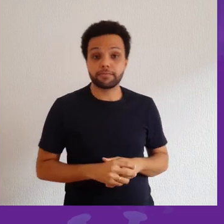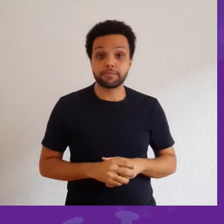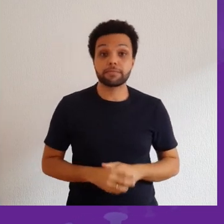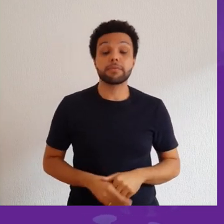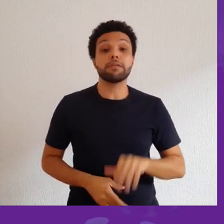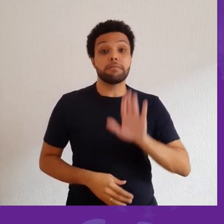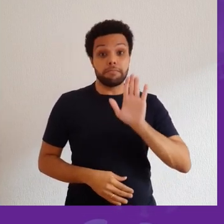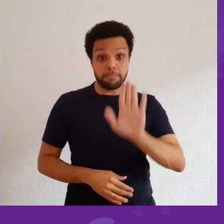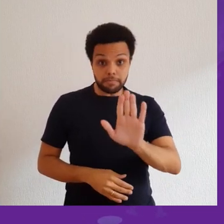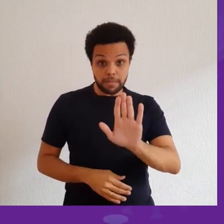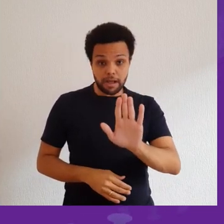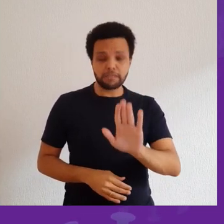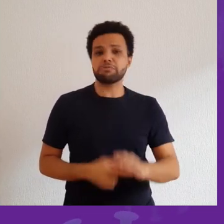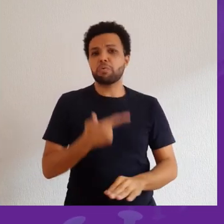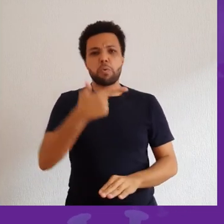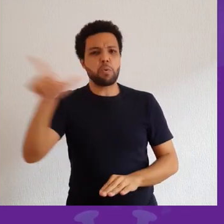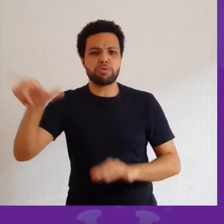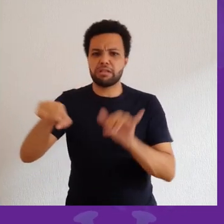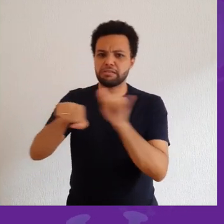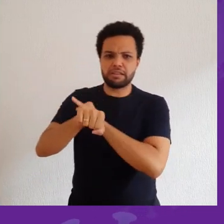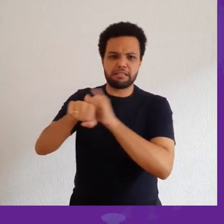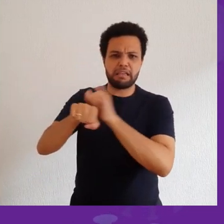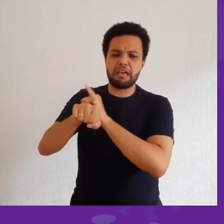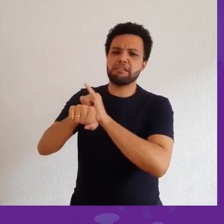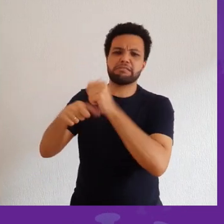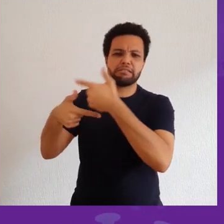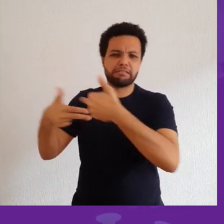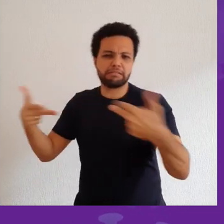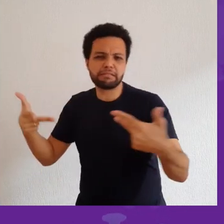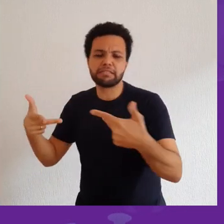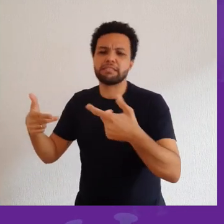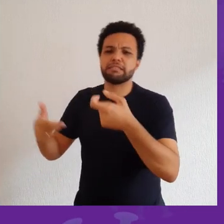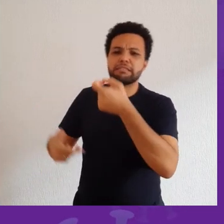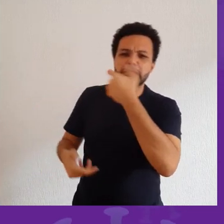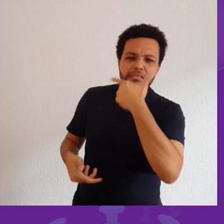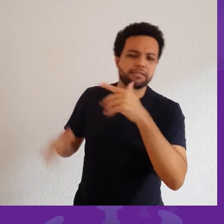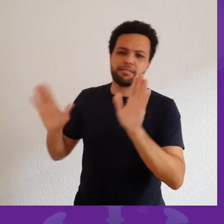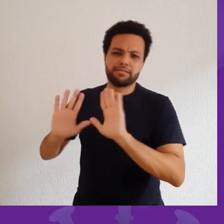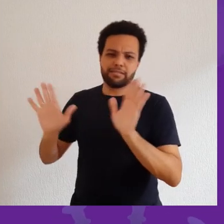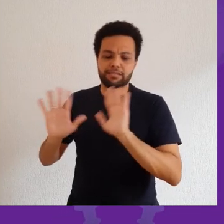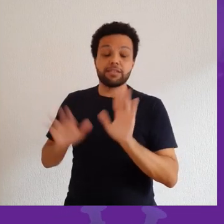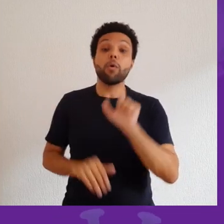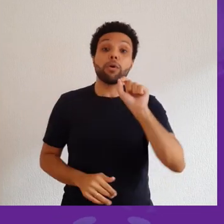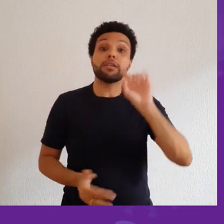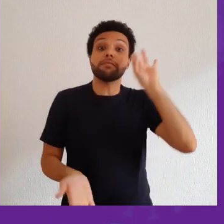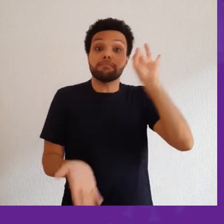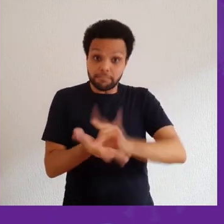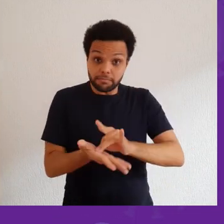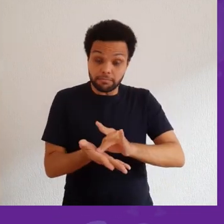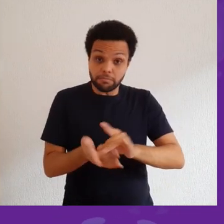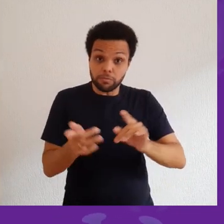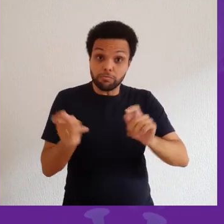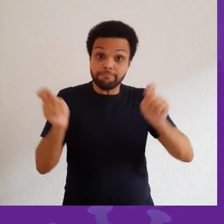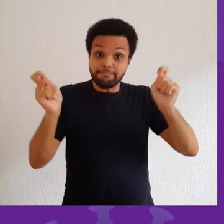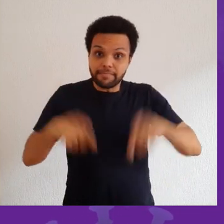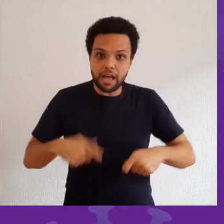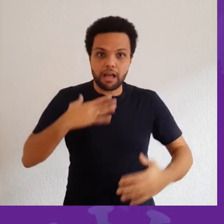específica relacionada à vacina. Mas, de outro modo, os hábitos de vida saudáveis,